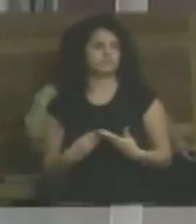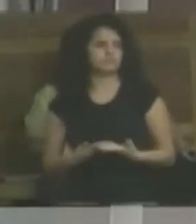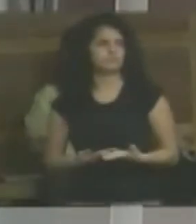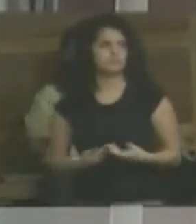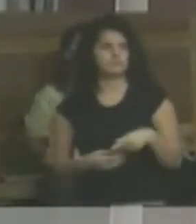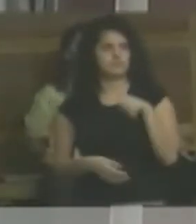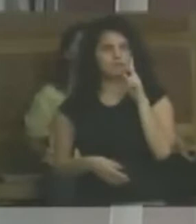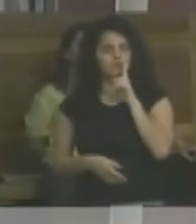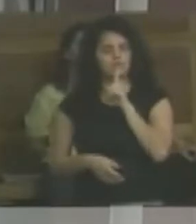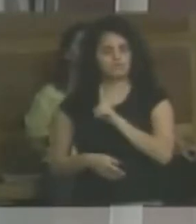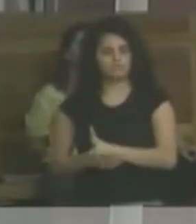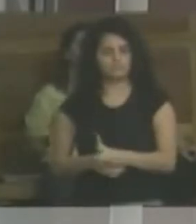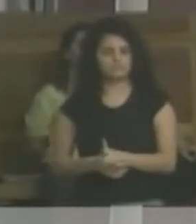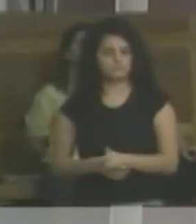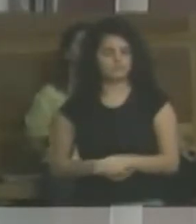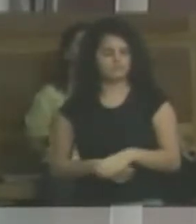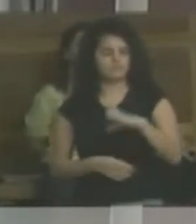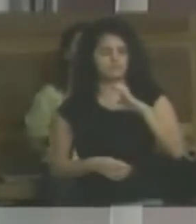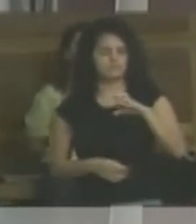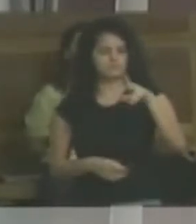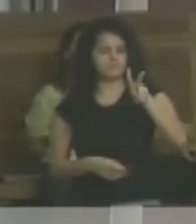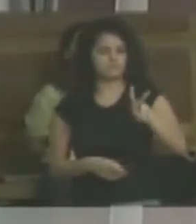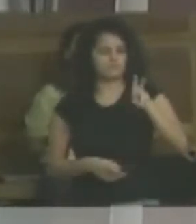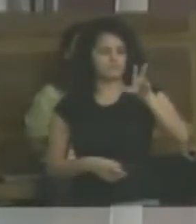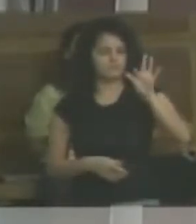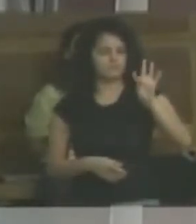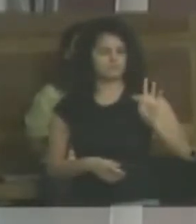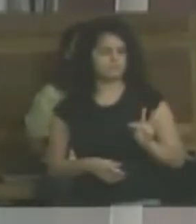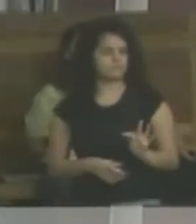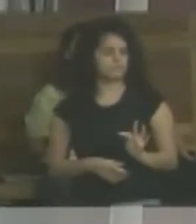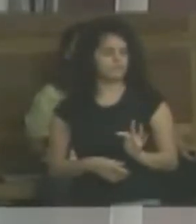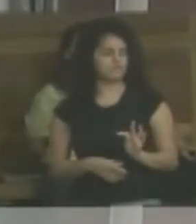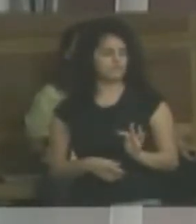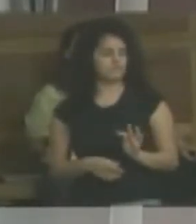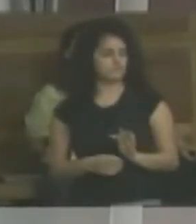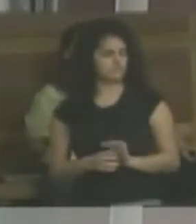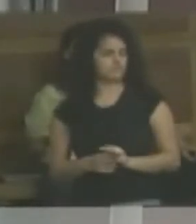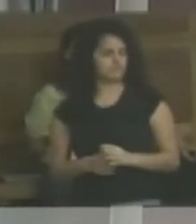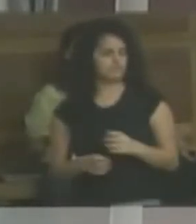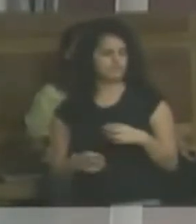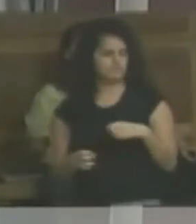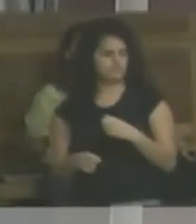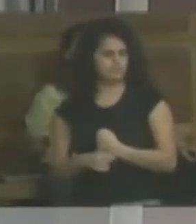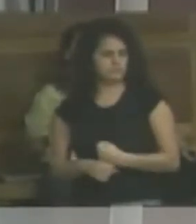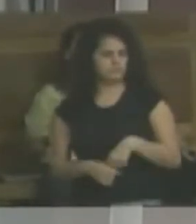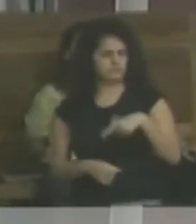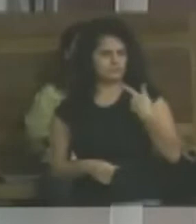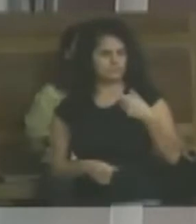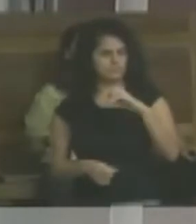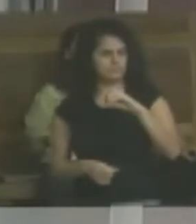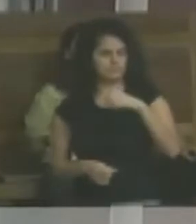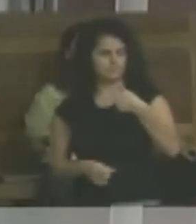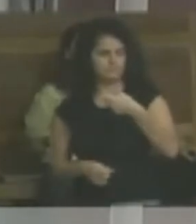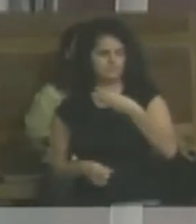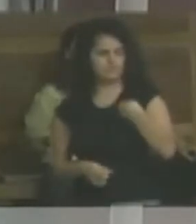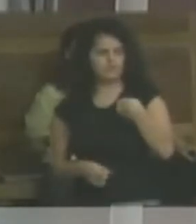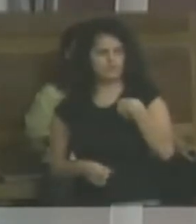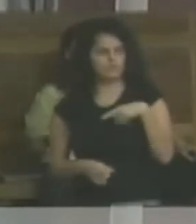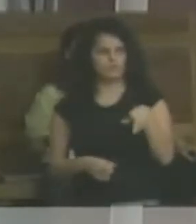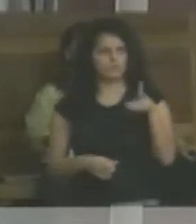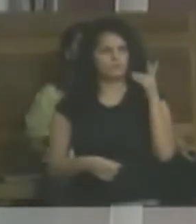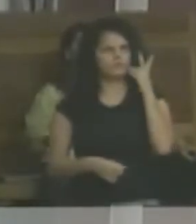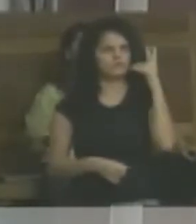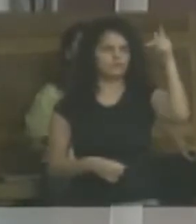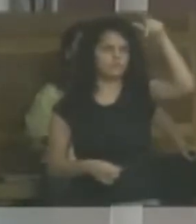terem uma ideia, o CVT, em construção no ano de 2014, e aí eu e o vereador Léo fizemos muitas viagens